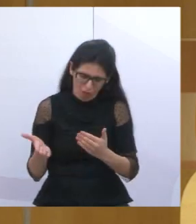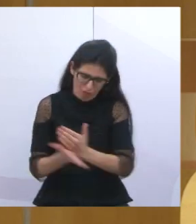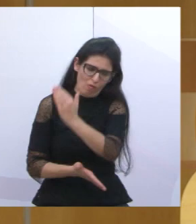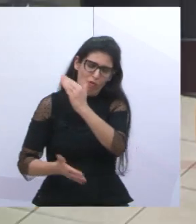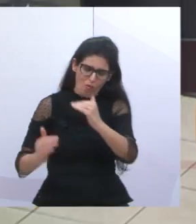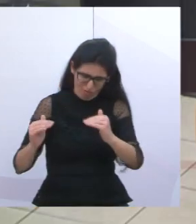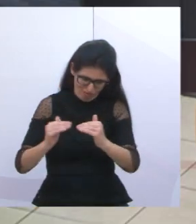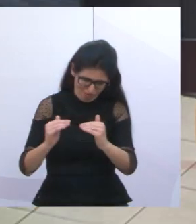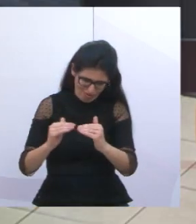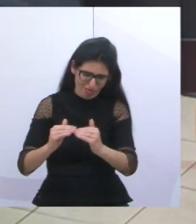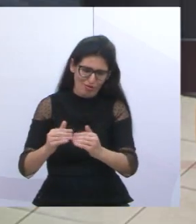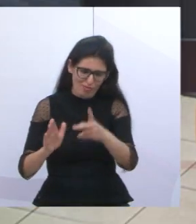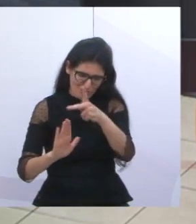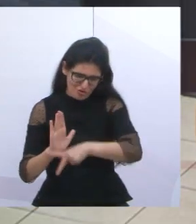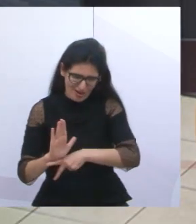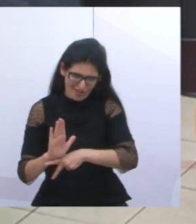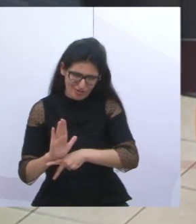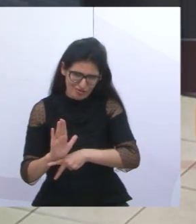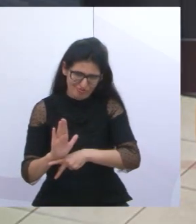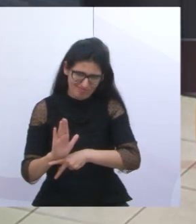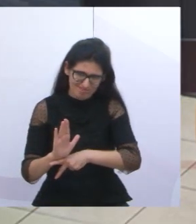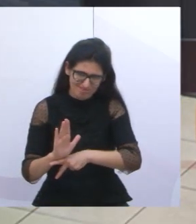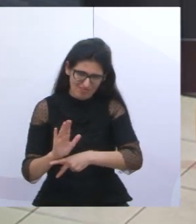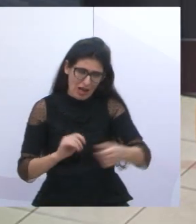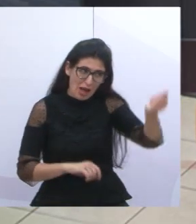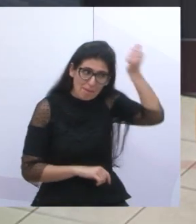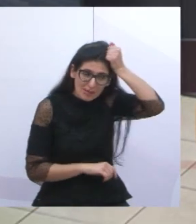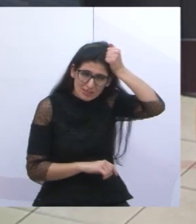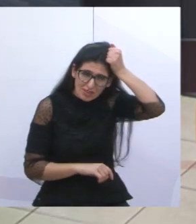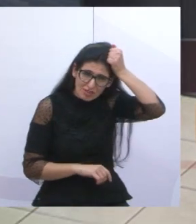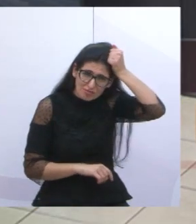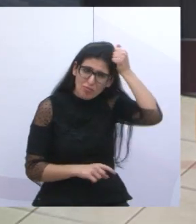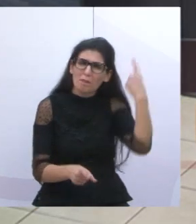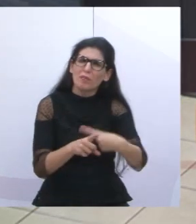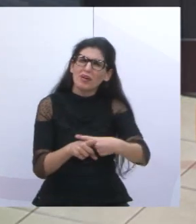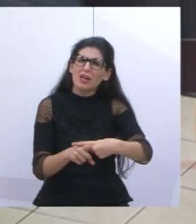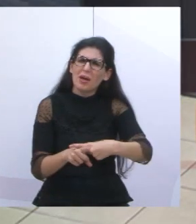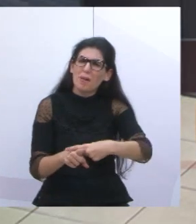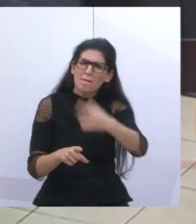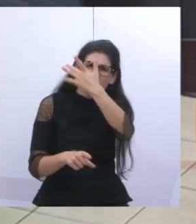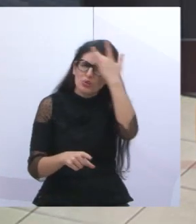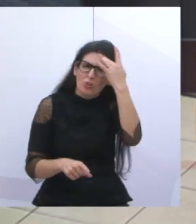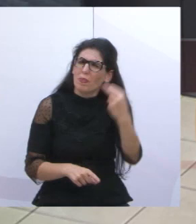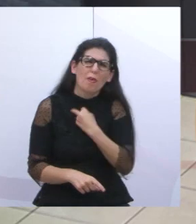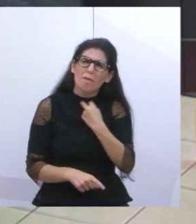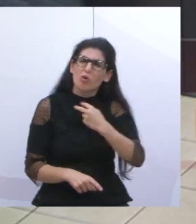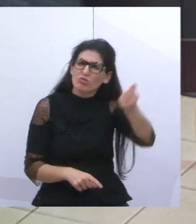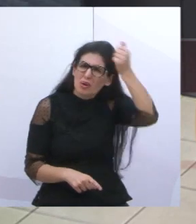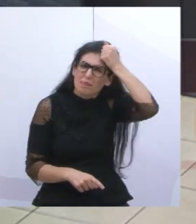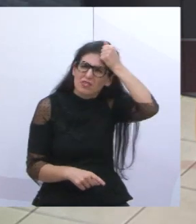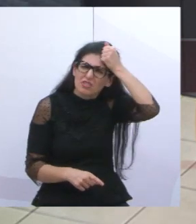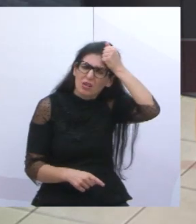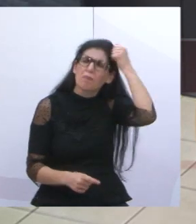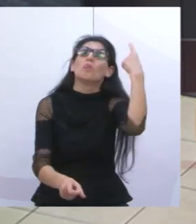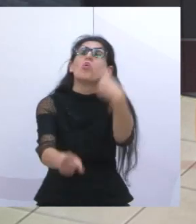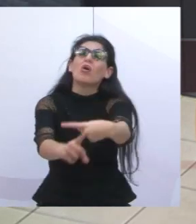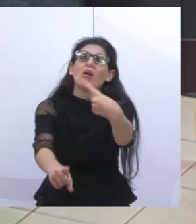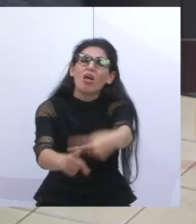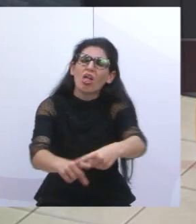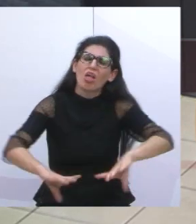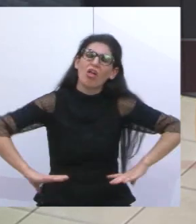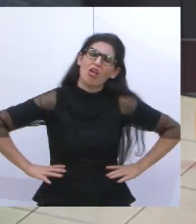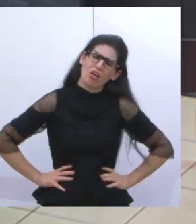coisa também que o vereador sabe o respeito que eu tenho? Paulinho, pois não? Por favor, até vou pedir favor para você. Você colocou o